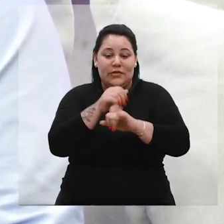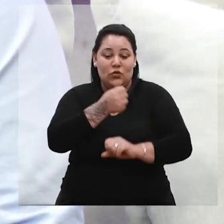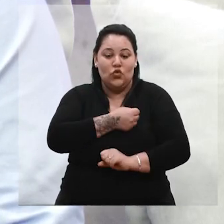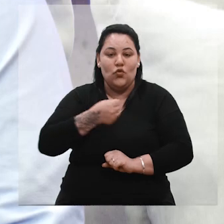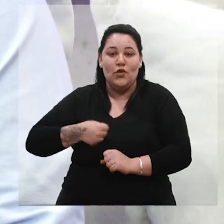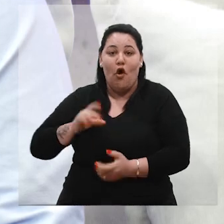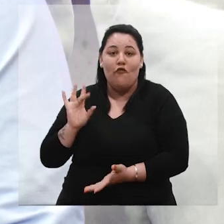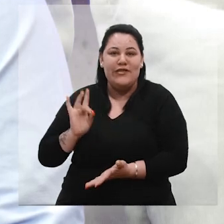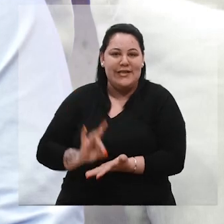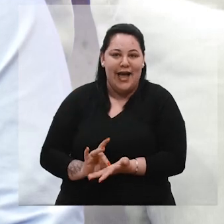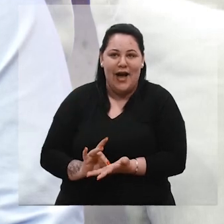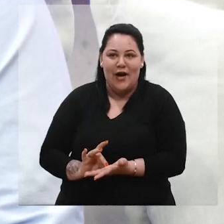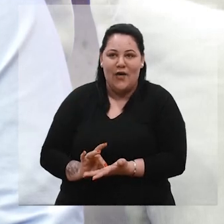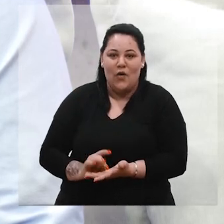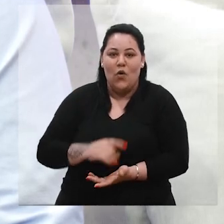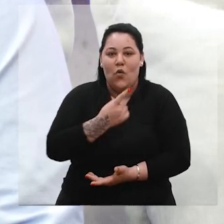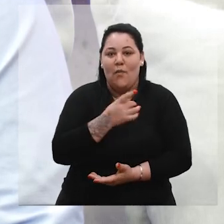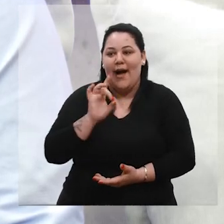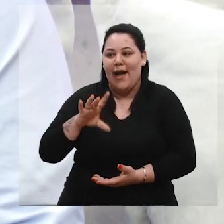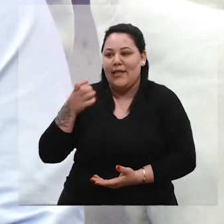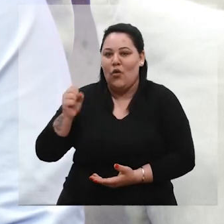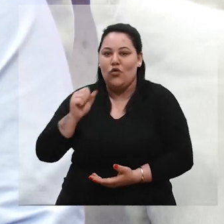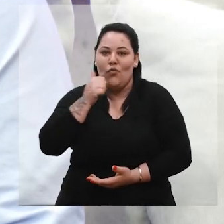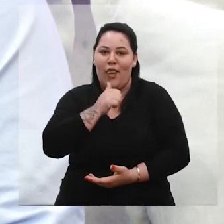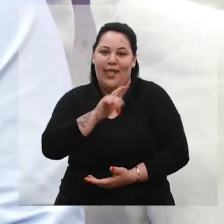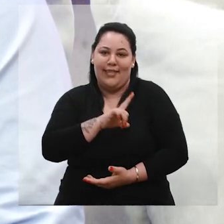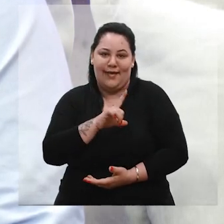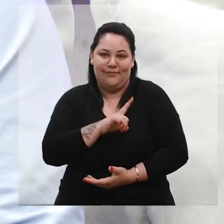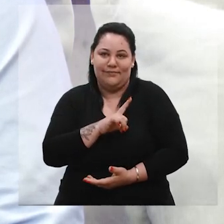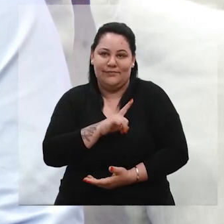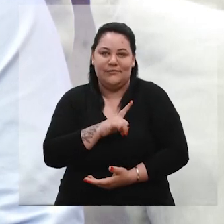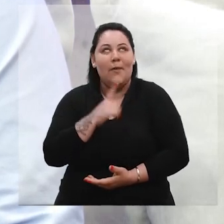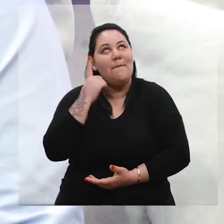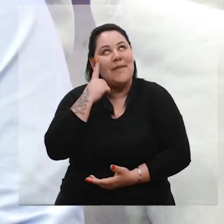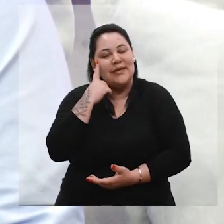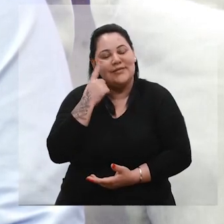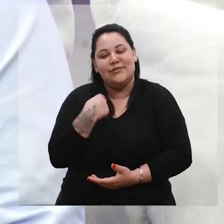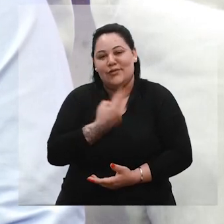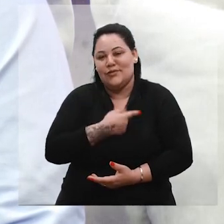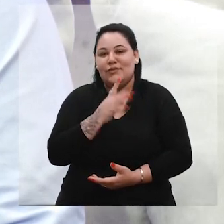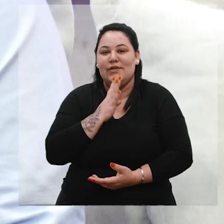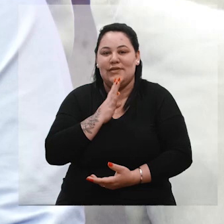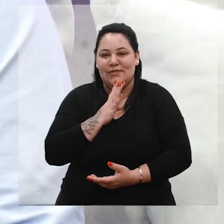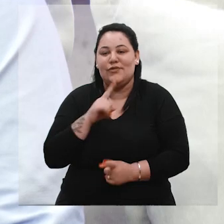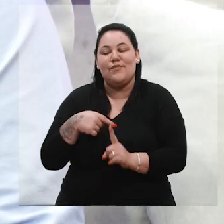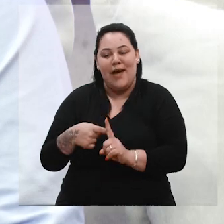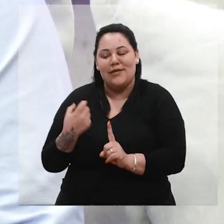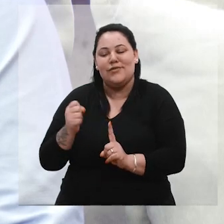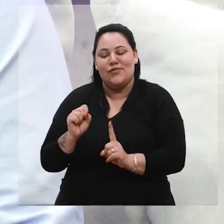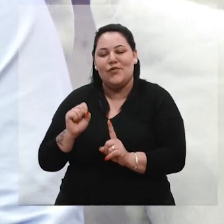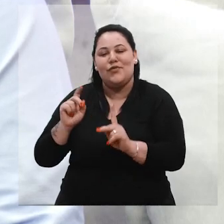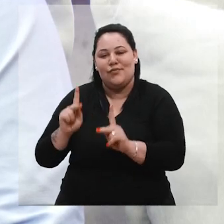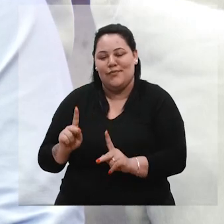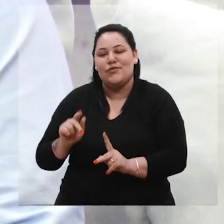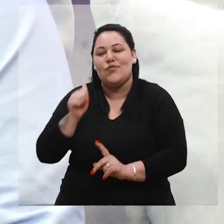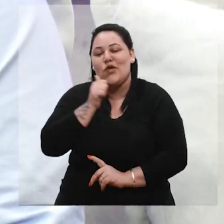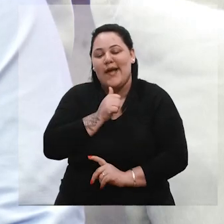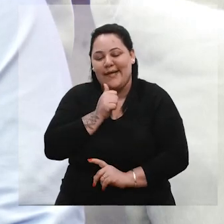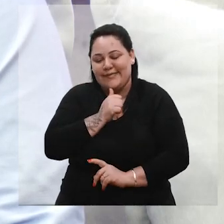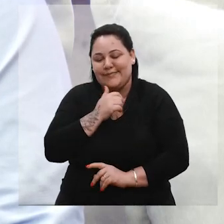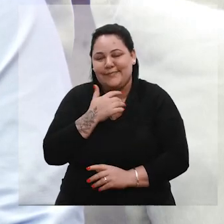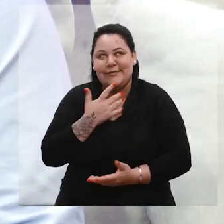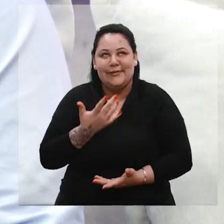para números mais realistas, né? Uma a cada 8. Então, assim, pensa, nós conhecemos mais do que 8 mulheres. Então,